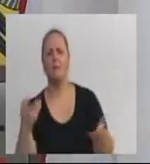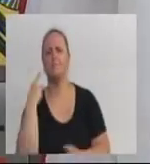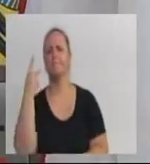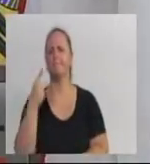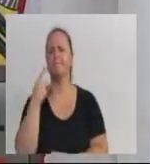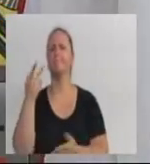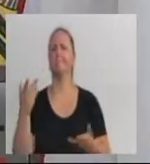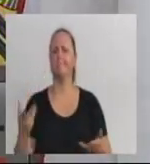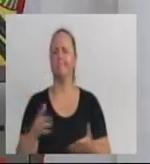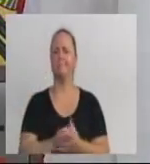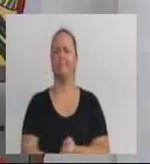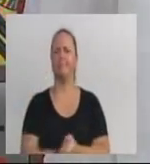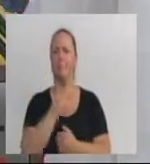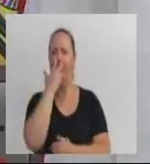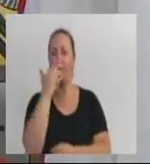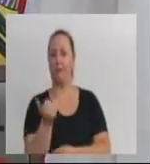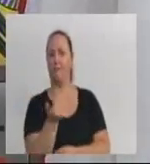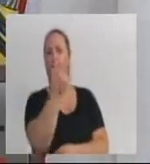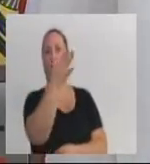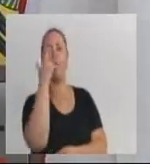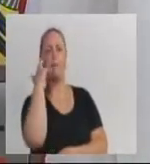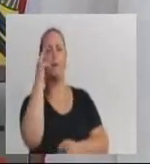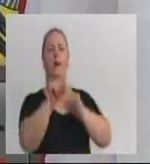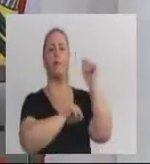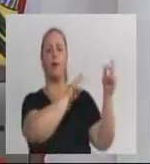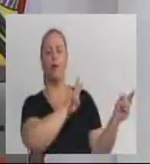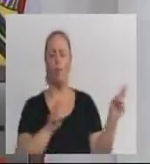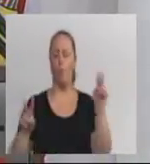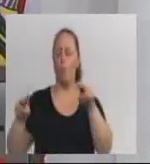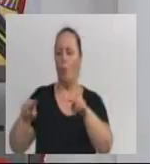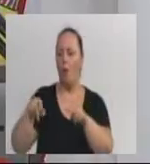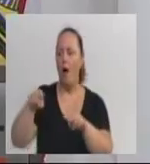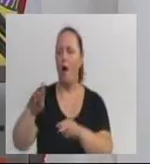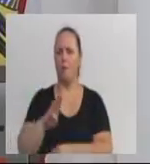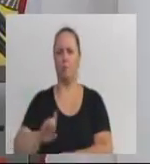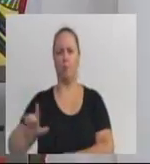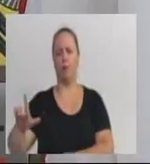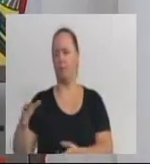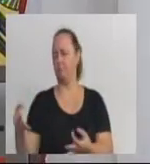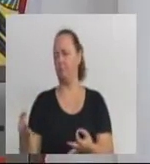vai vender lá fora uma cidade que não existe?